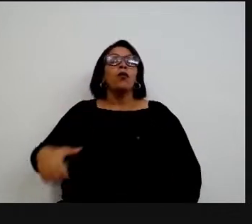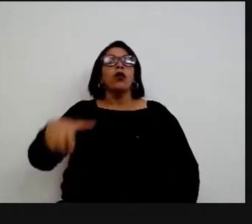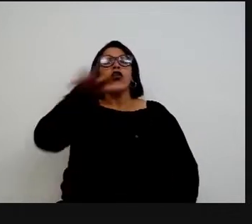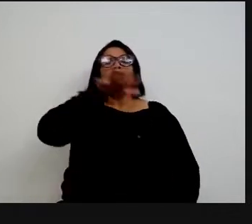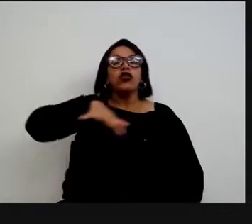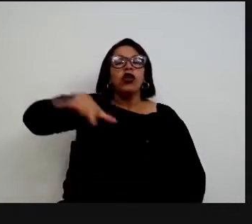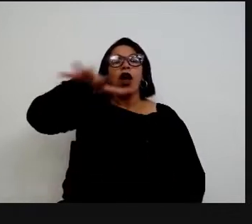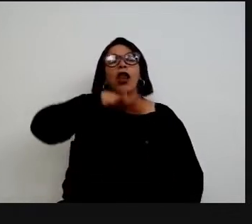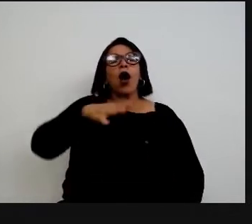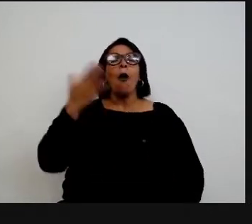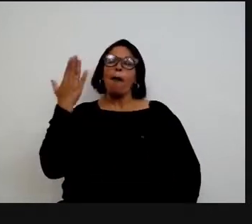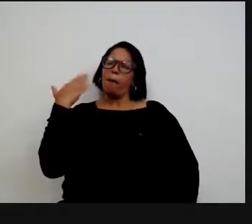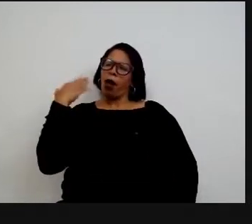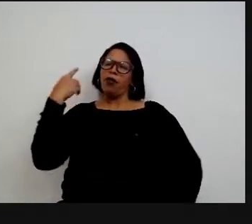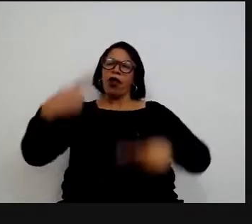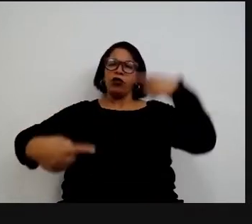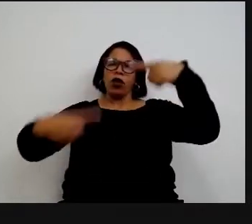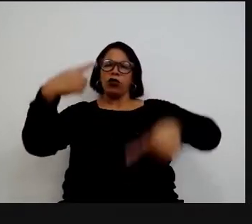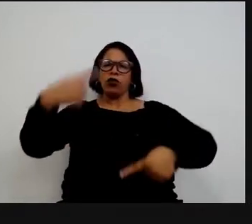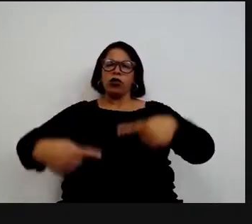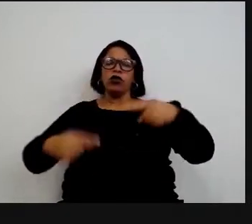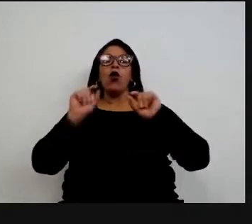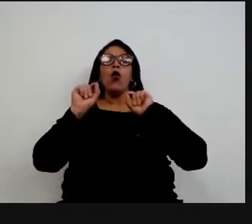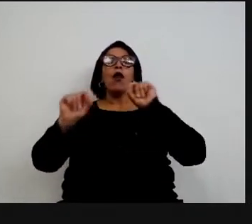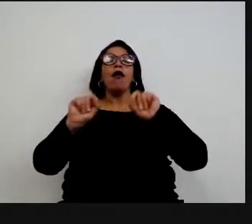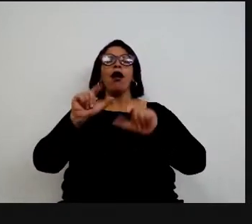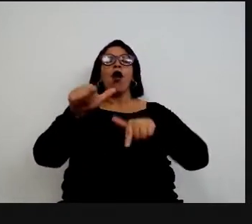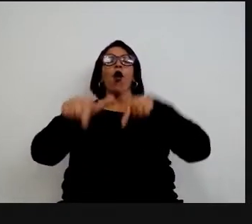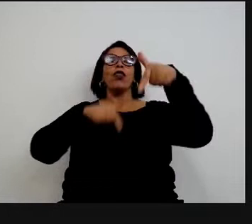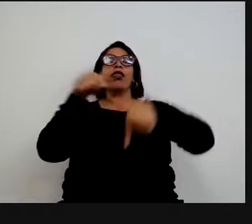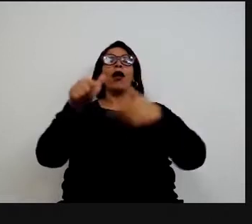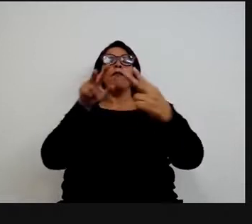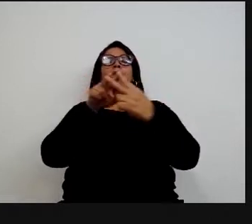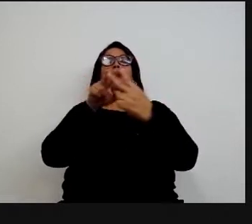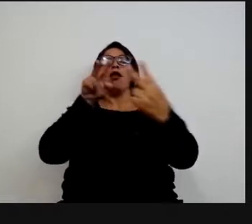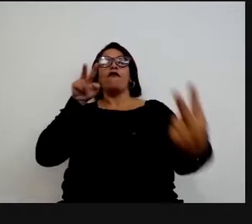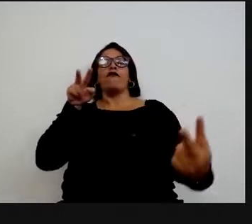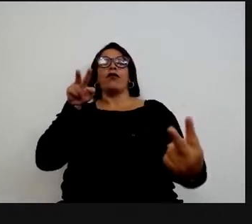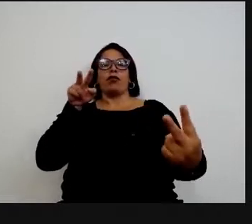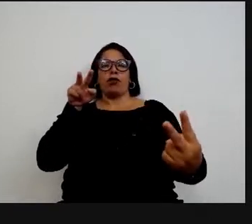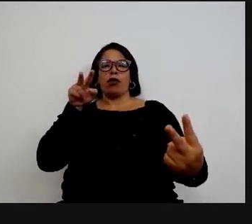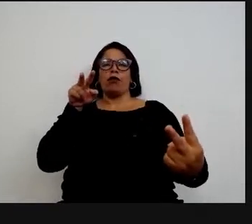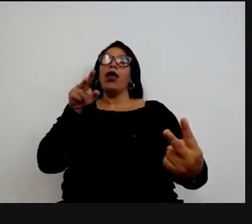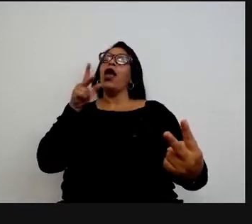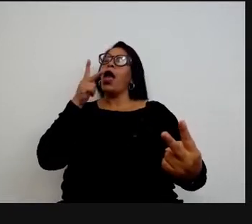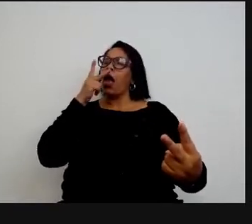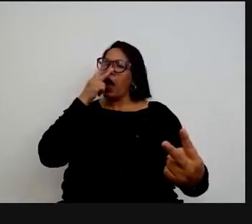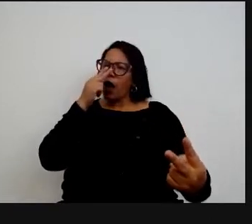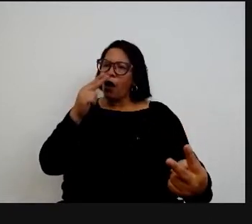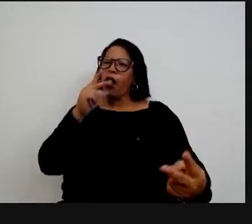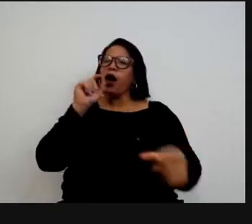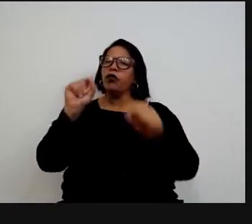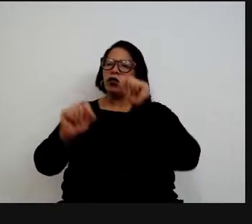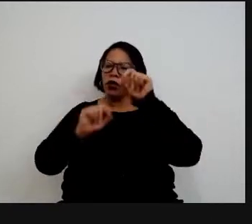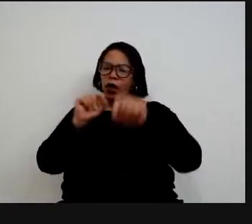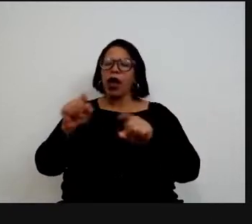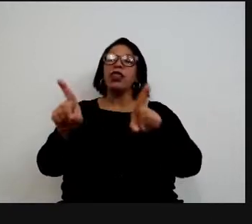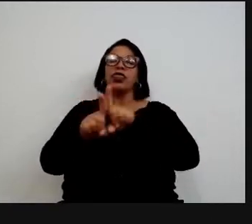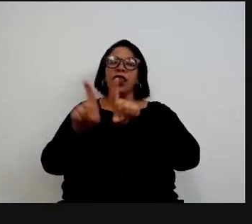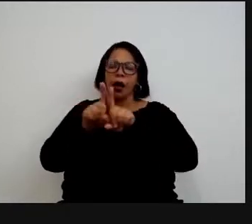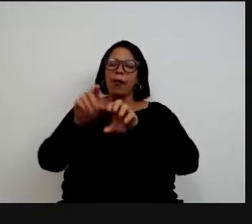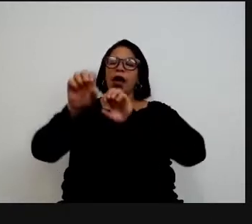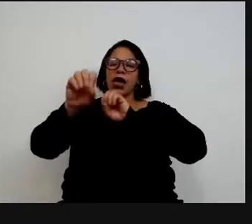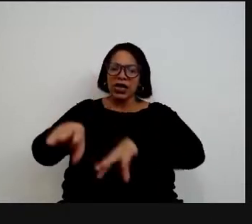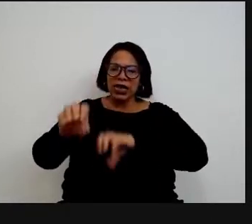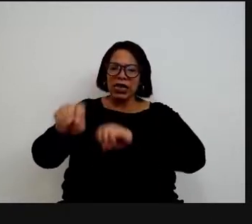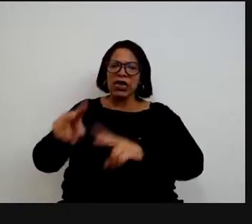em geral já vinham discutindo a questão do trabalho remoto, né? Eu acho que não dá para desgrudar nesse momento a questão da educação